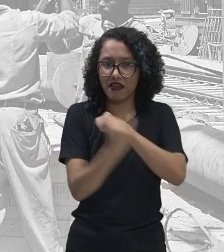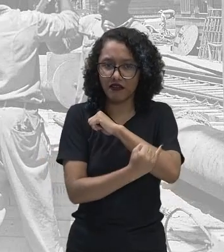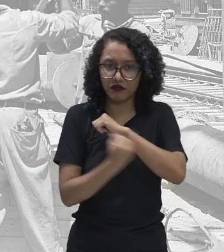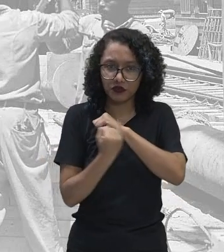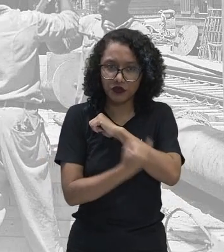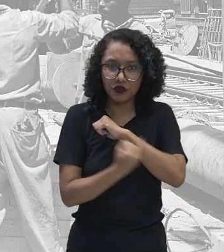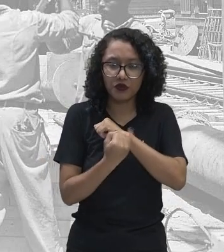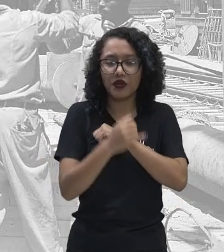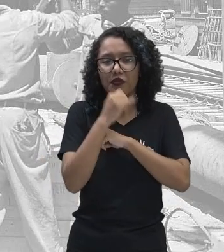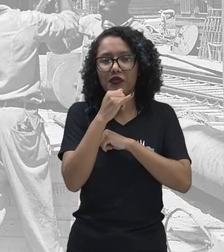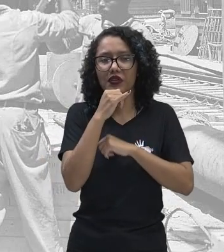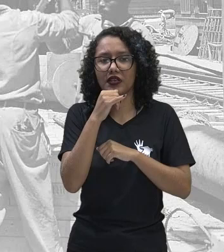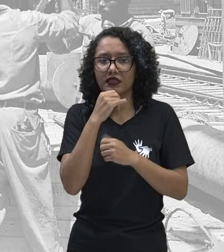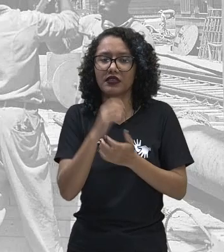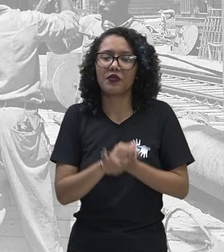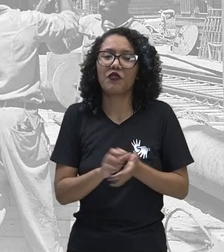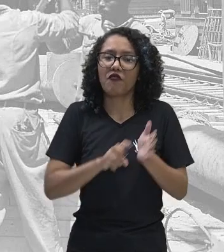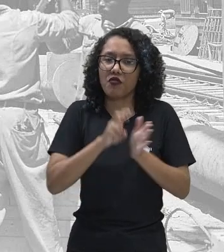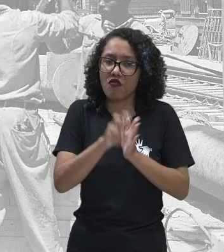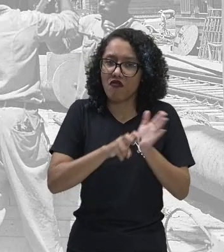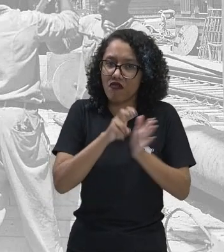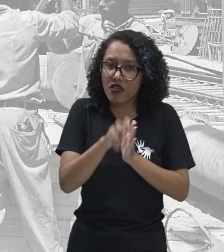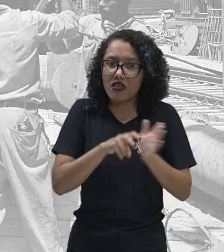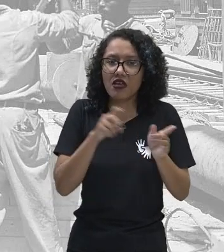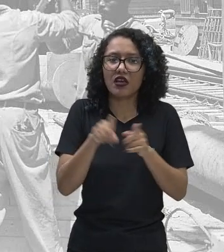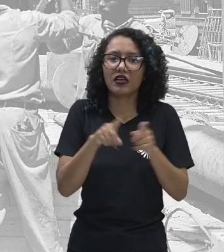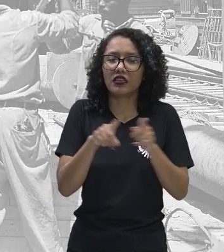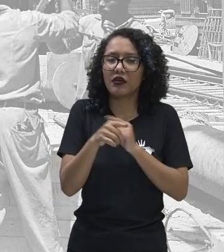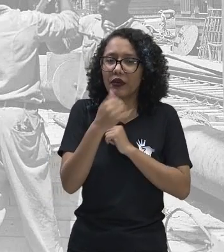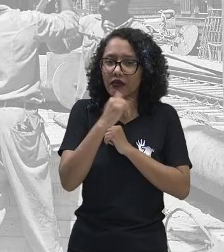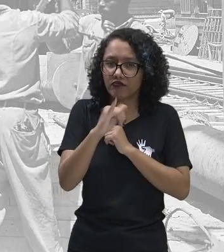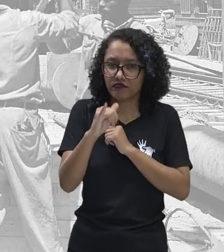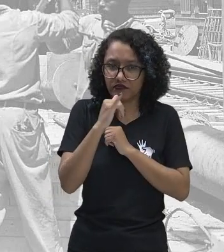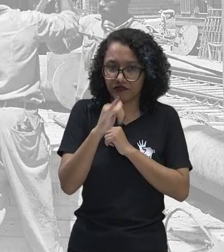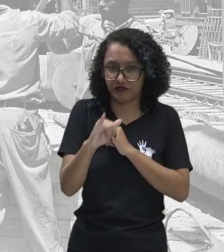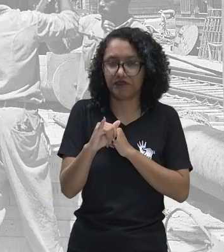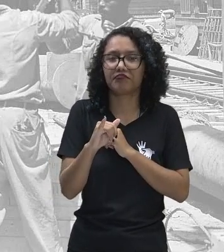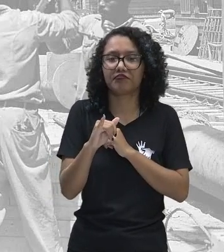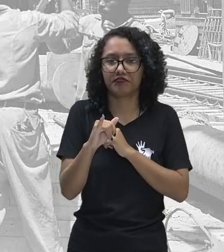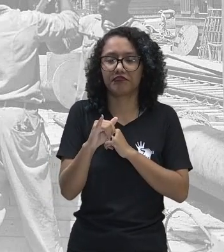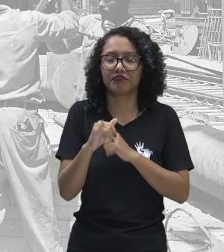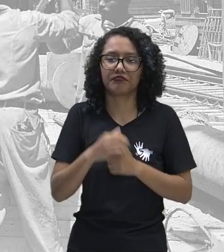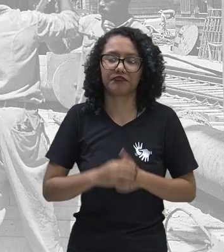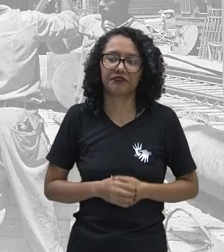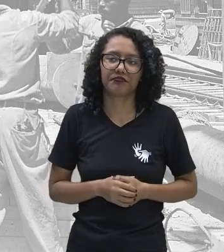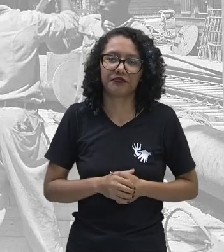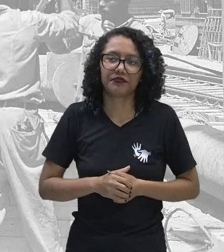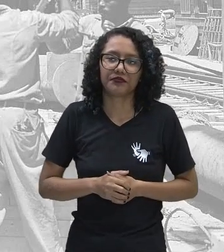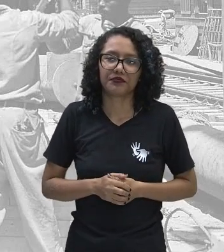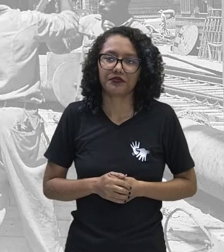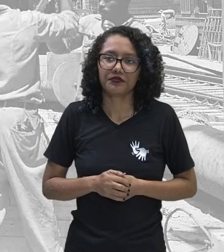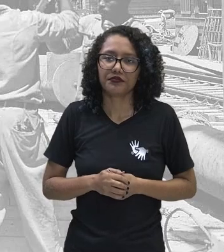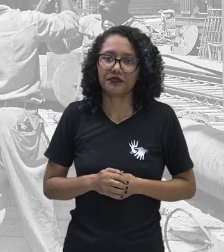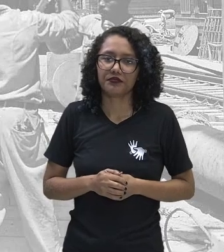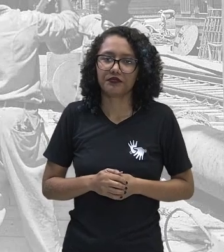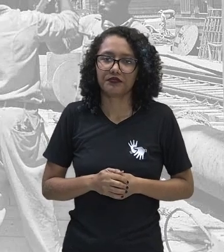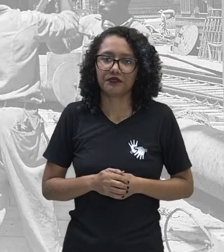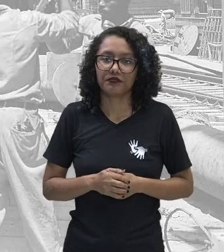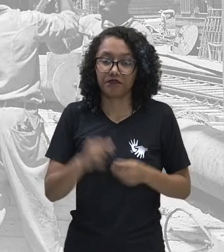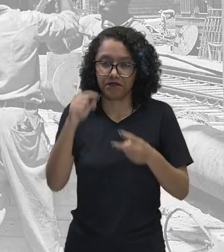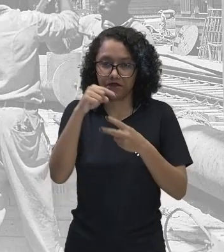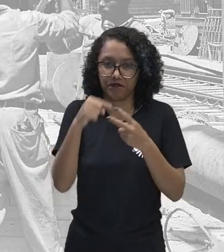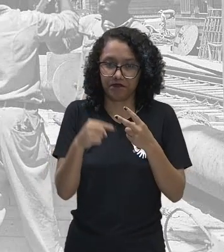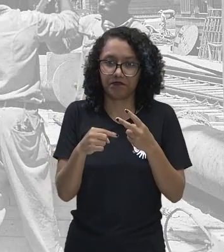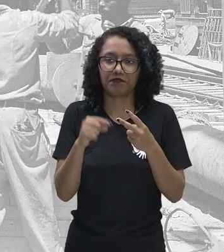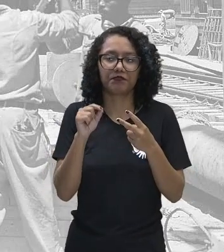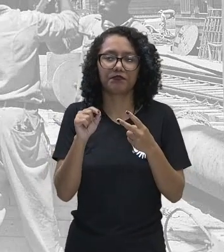como, por exemplo, a construção de ferrovias e também o desenvolvimento de energia elétrica. Esses dois fatores